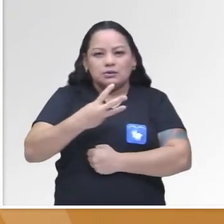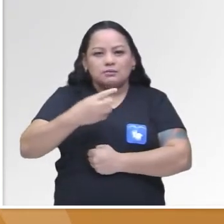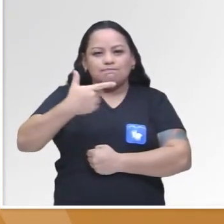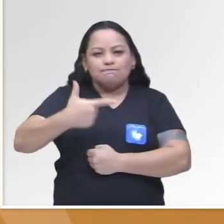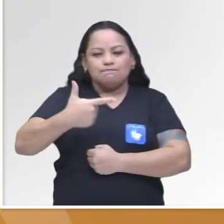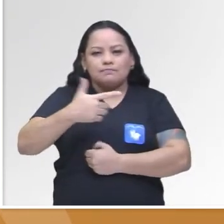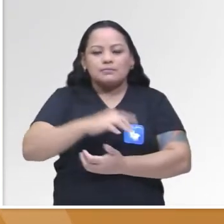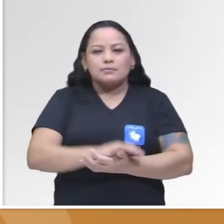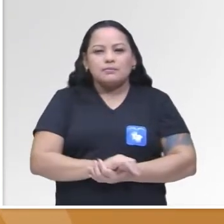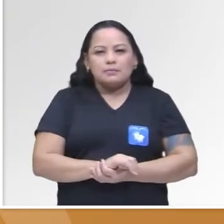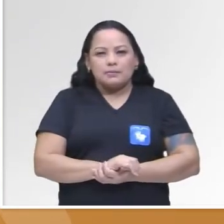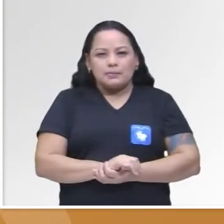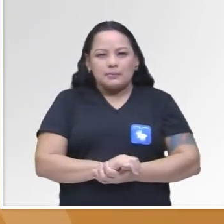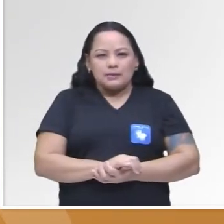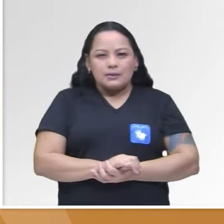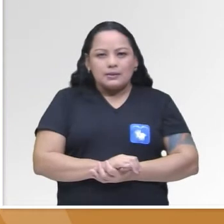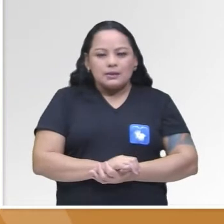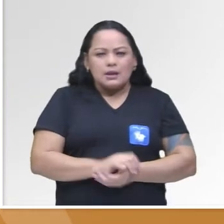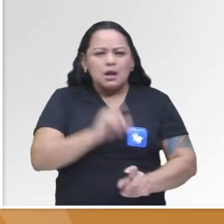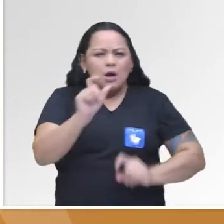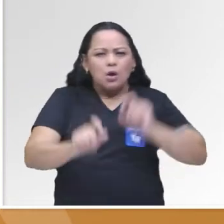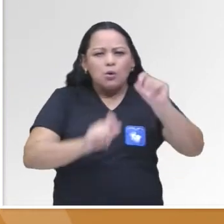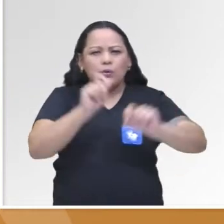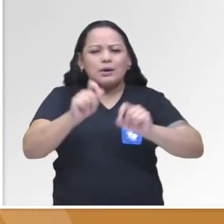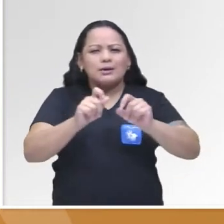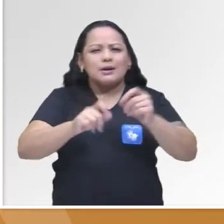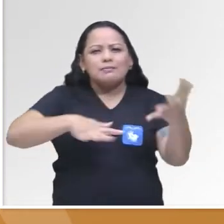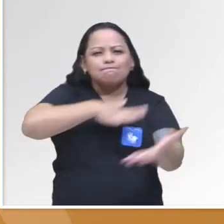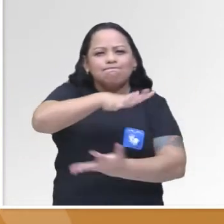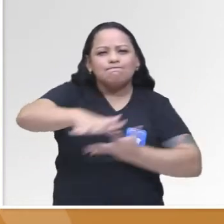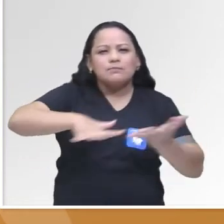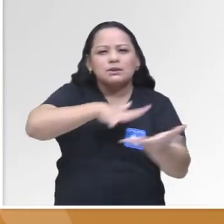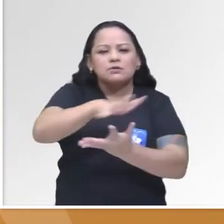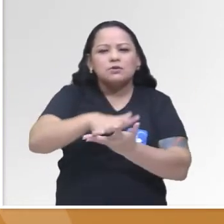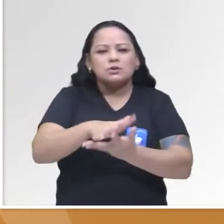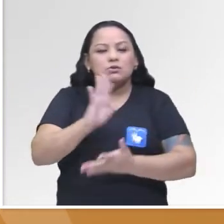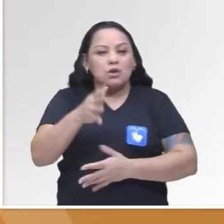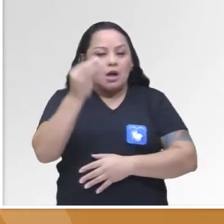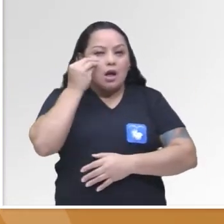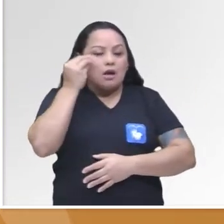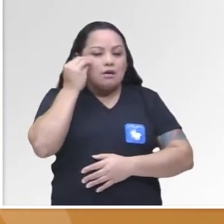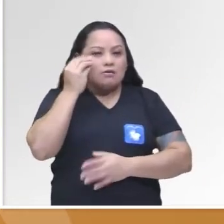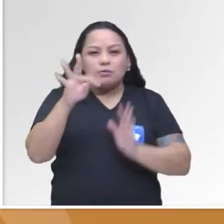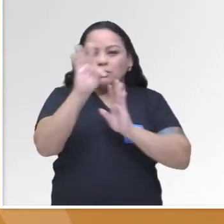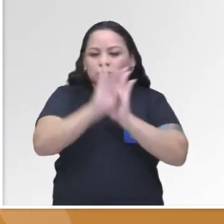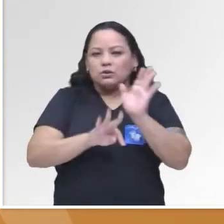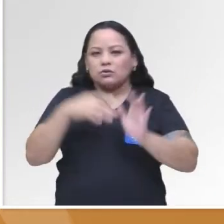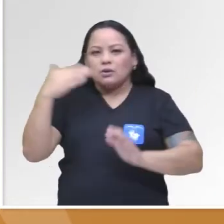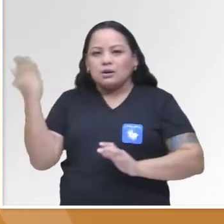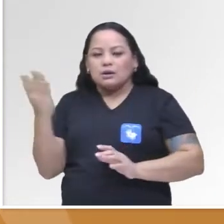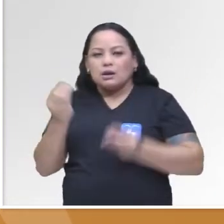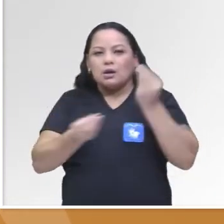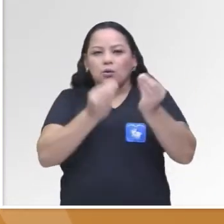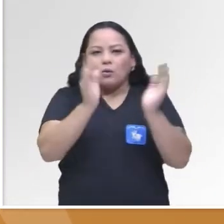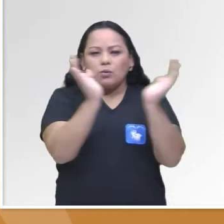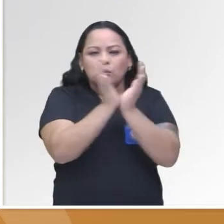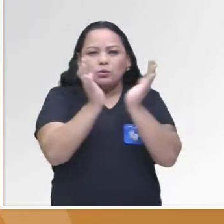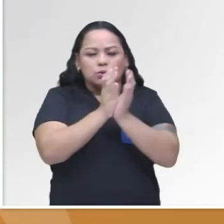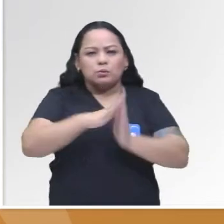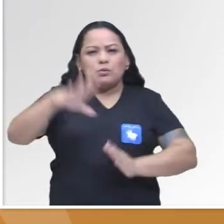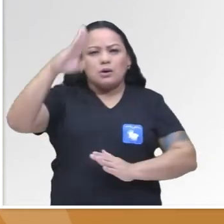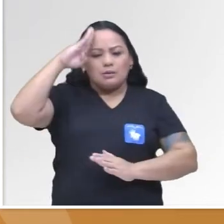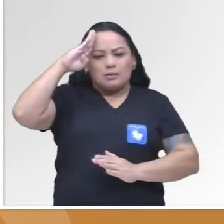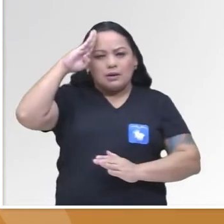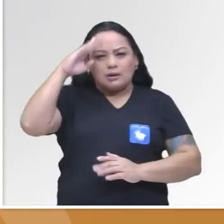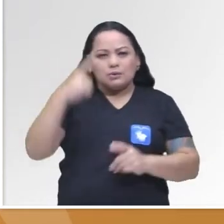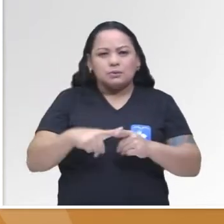1932. Tá? O que foi essa revolução? Como a gente vai ver aí no nosso texto, foi um movimento armado ocorrido no